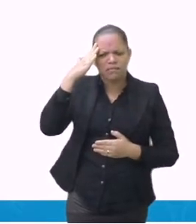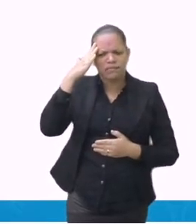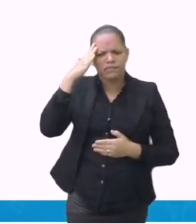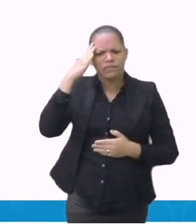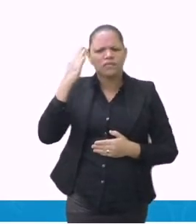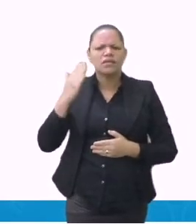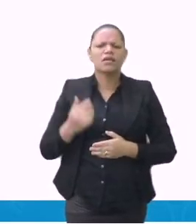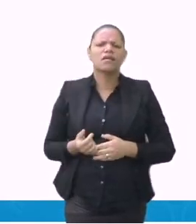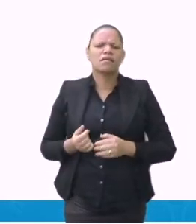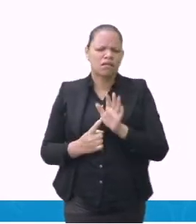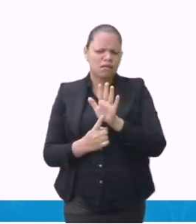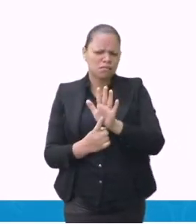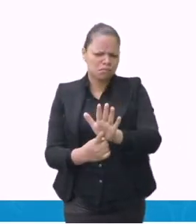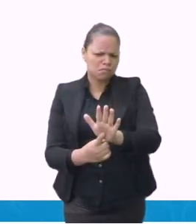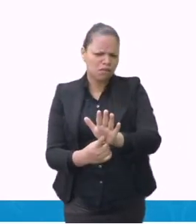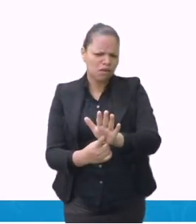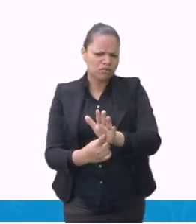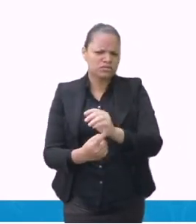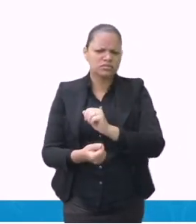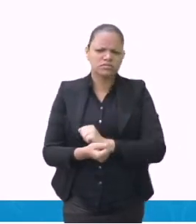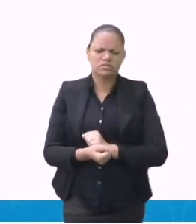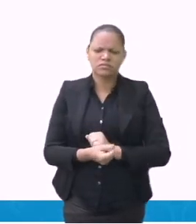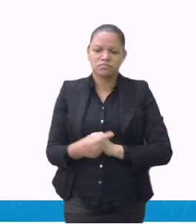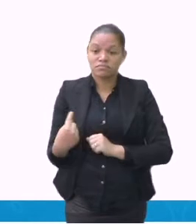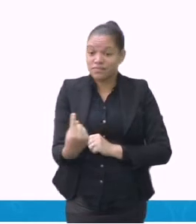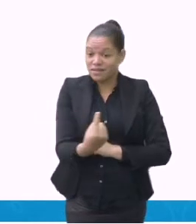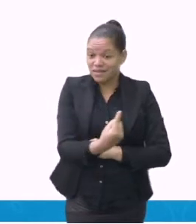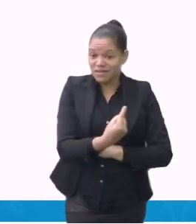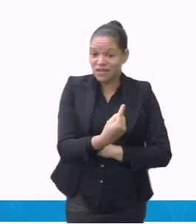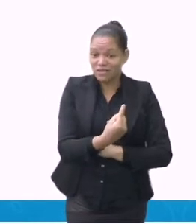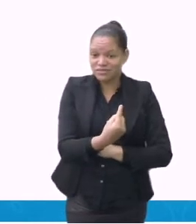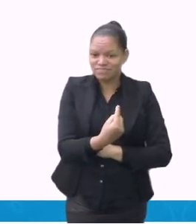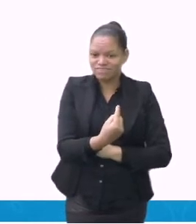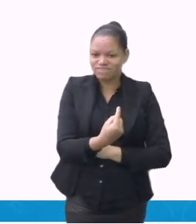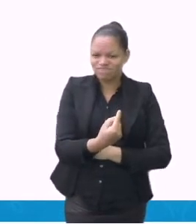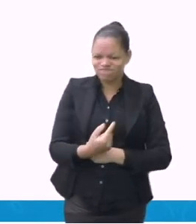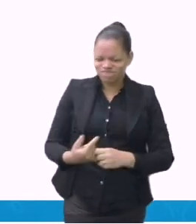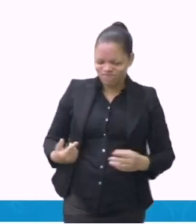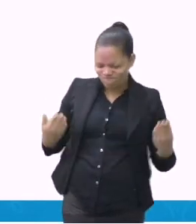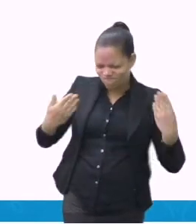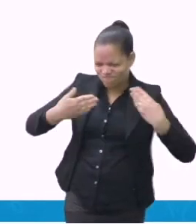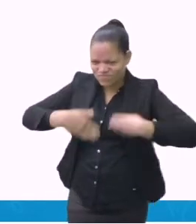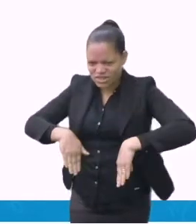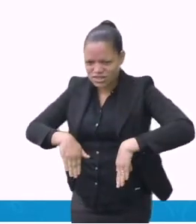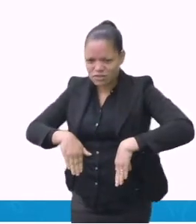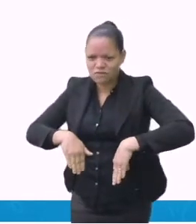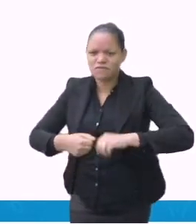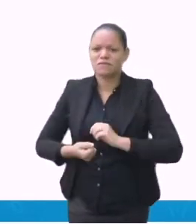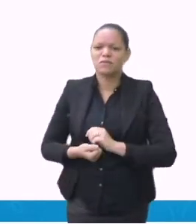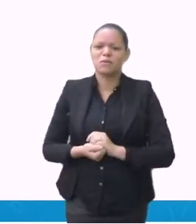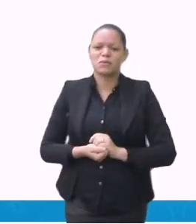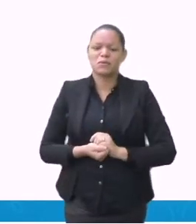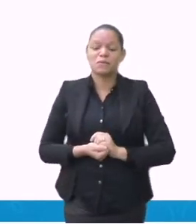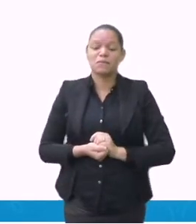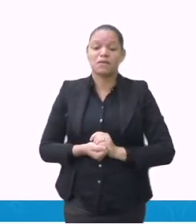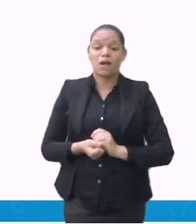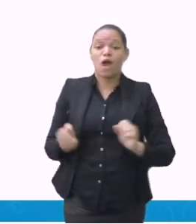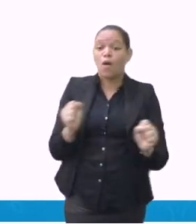Você conseguiria explicar? Então, eu te faço um desafio. Depois que terminarmos aqui esta aula,